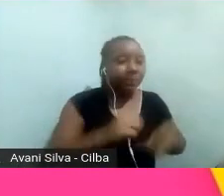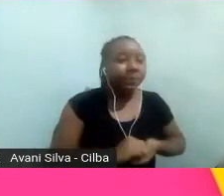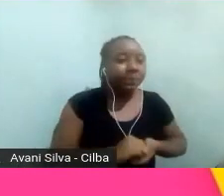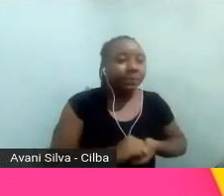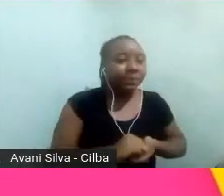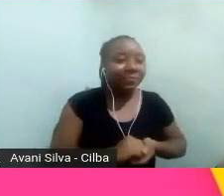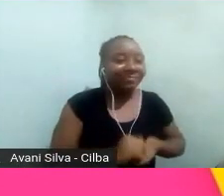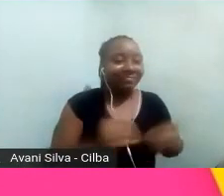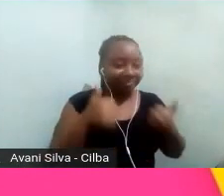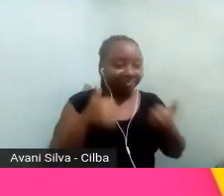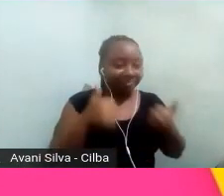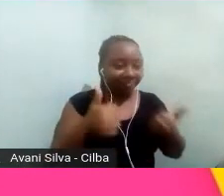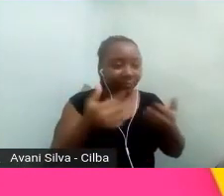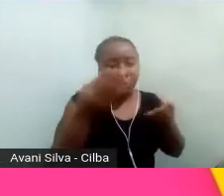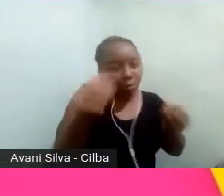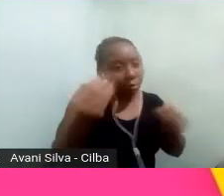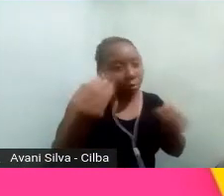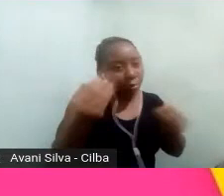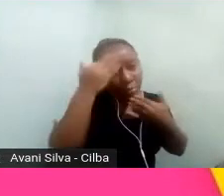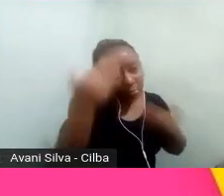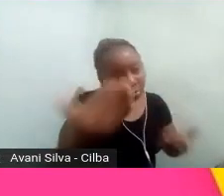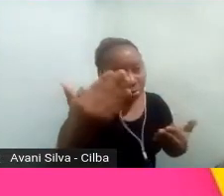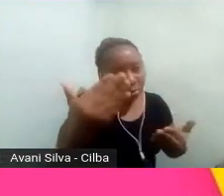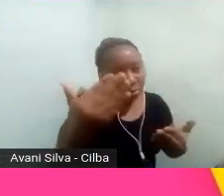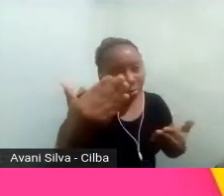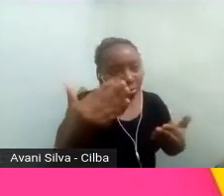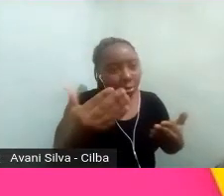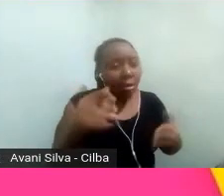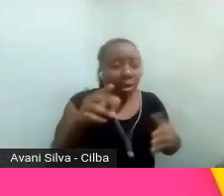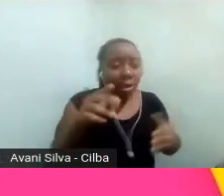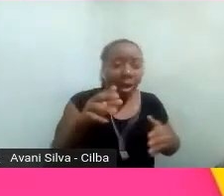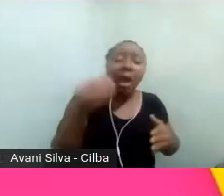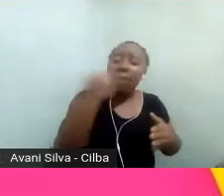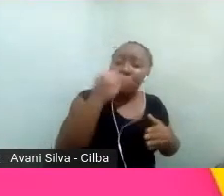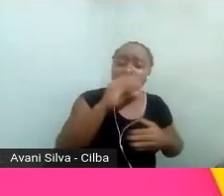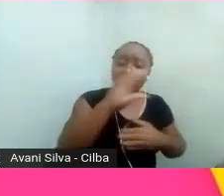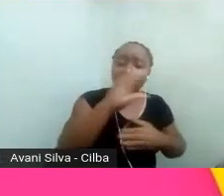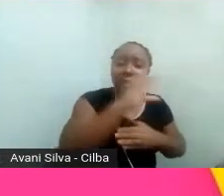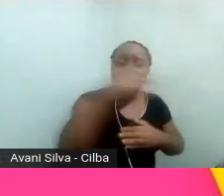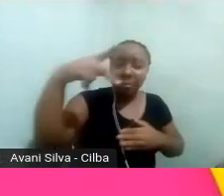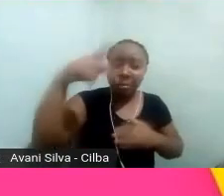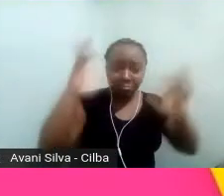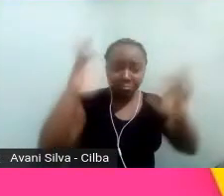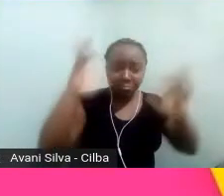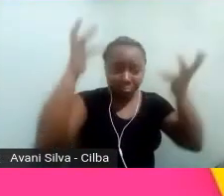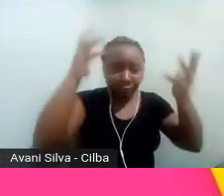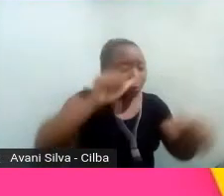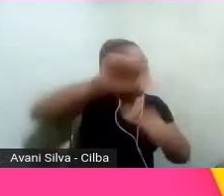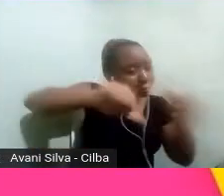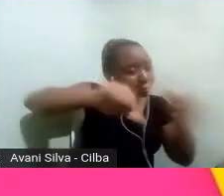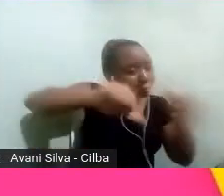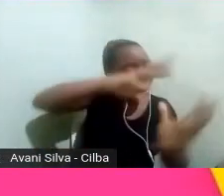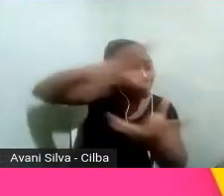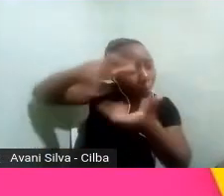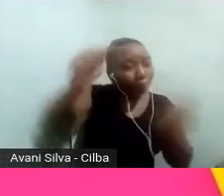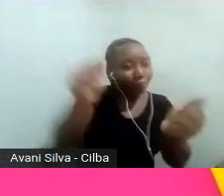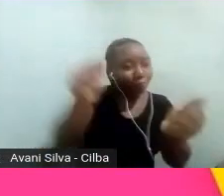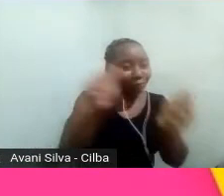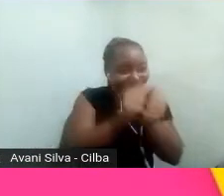pessoal. Muitíssimo obrigado. Curtam a Campus Party. Vamos mudar o mundo juntos, tá bom?